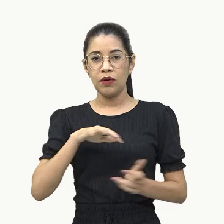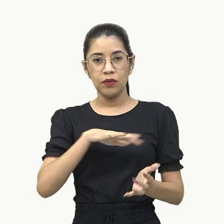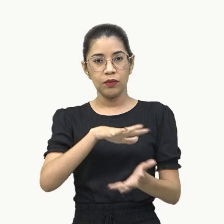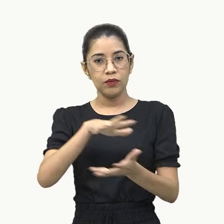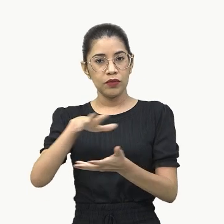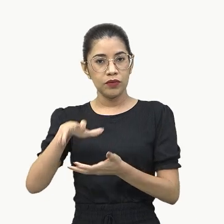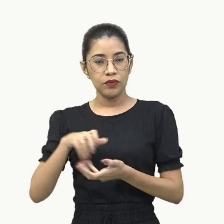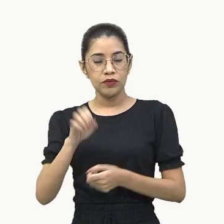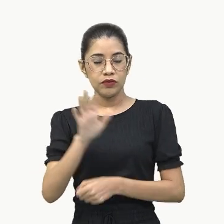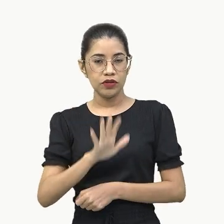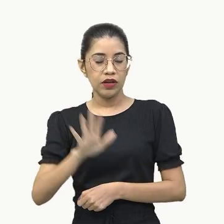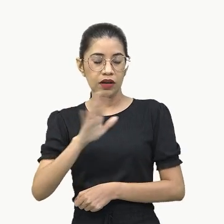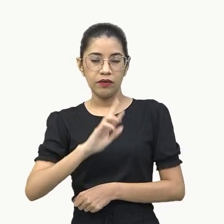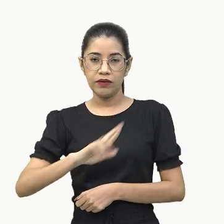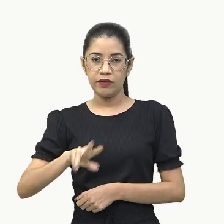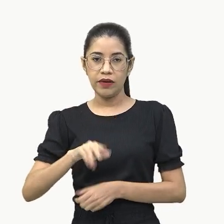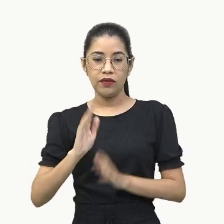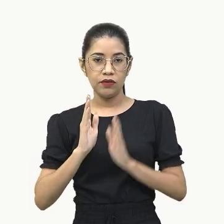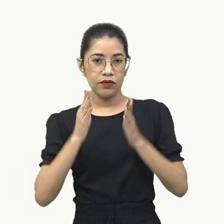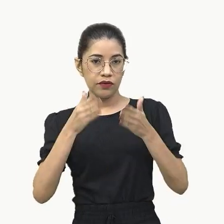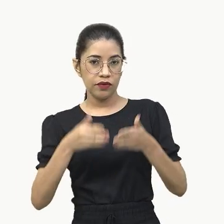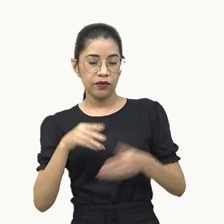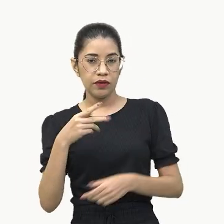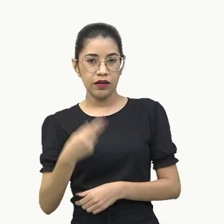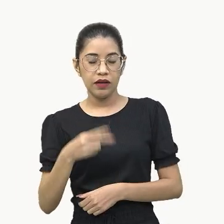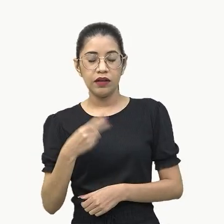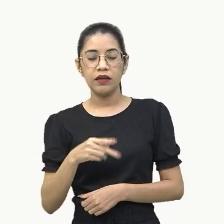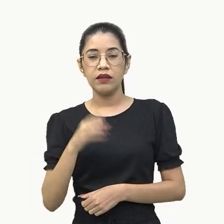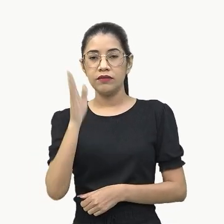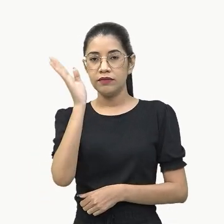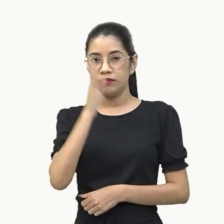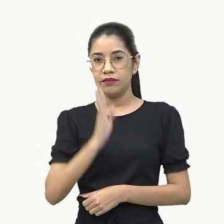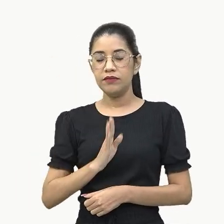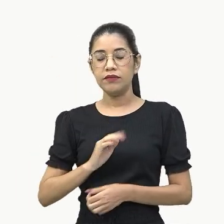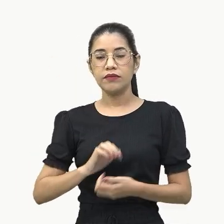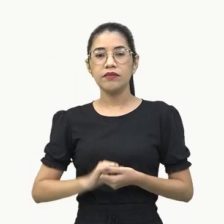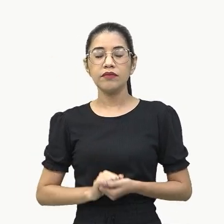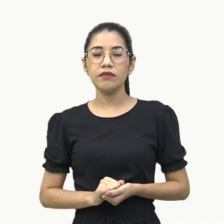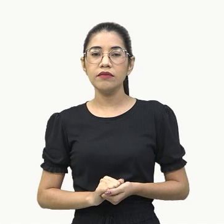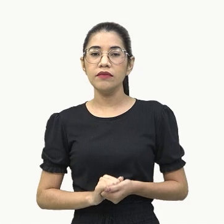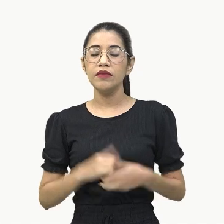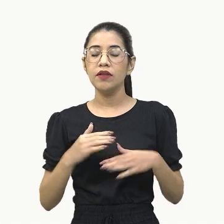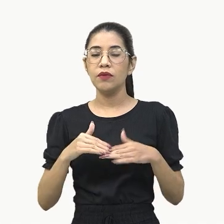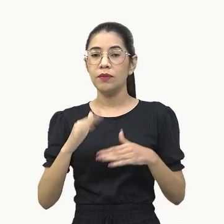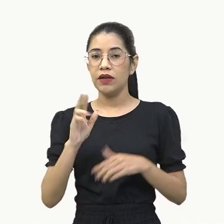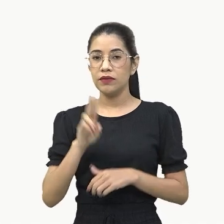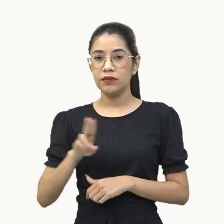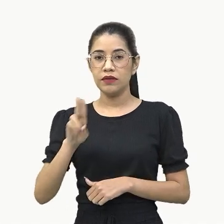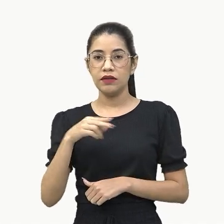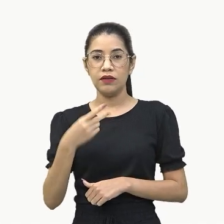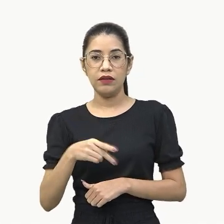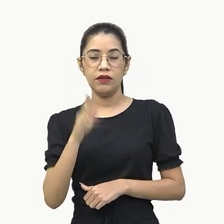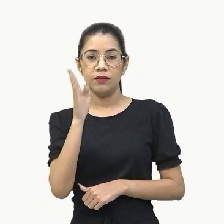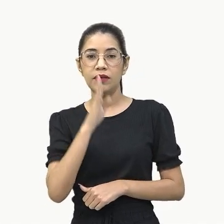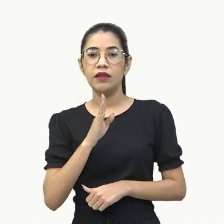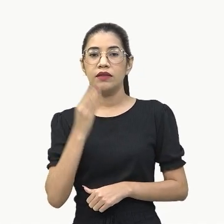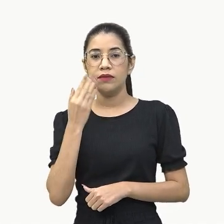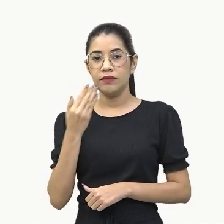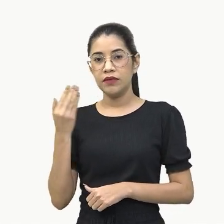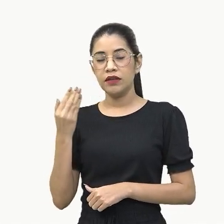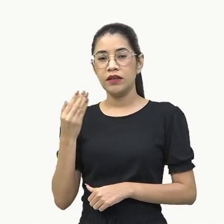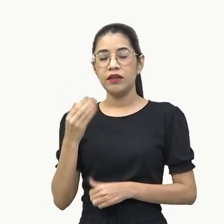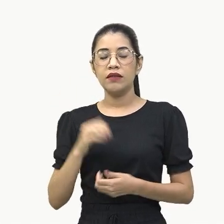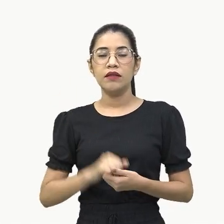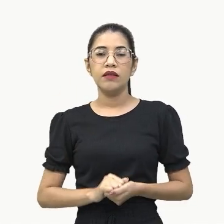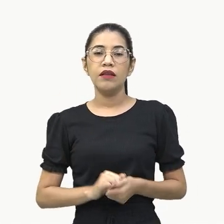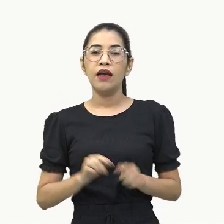né do mundo e sim do território brasileiro então nós temos o mais utilizado como a gente pode observar aí no nosso gráfico e